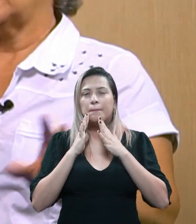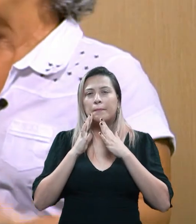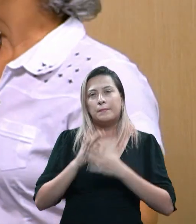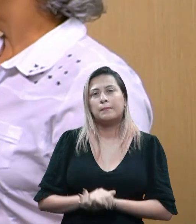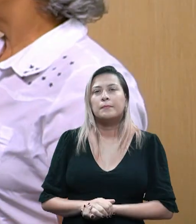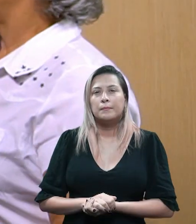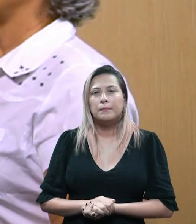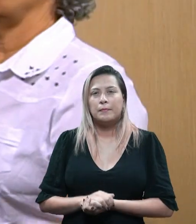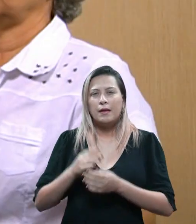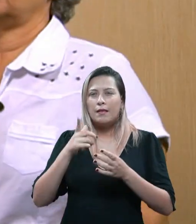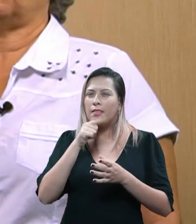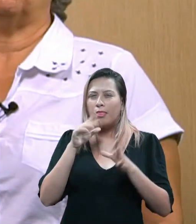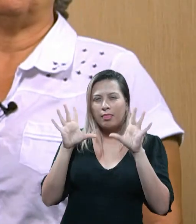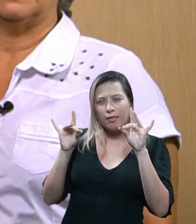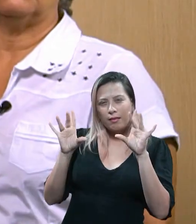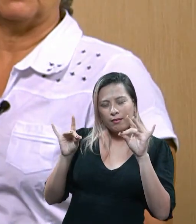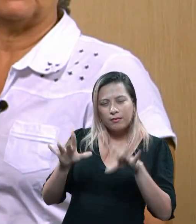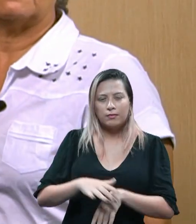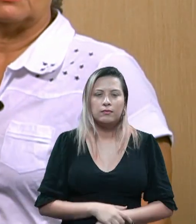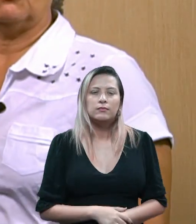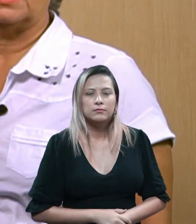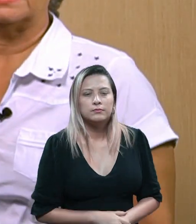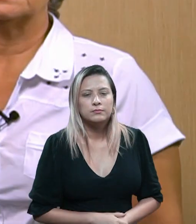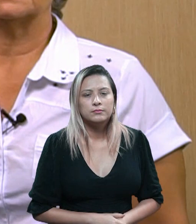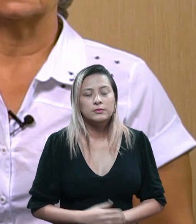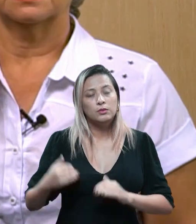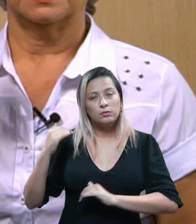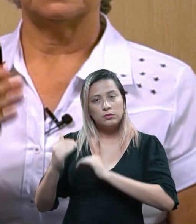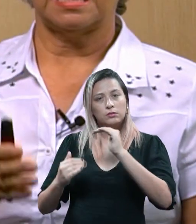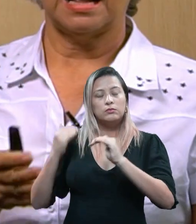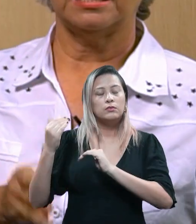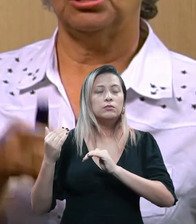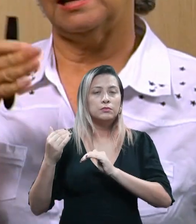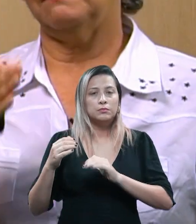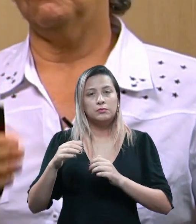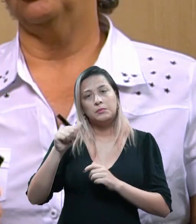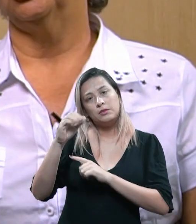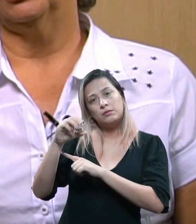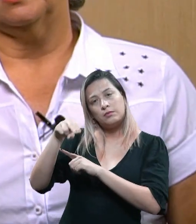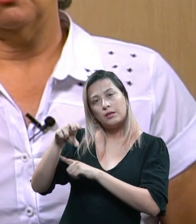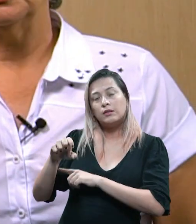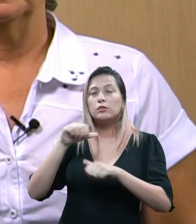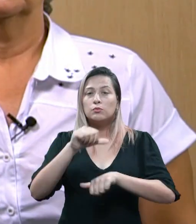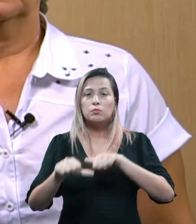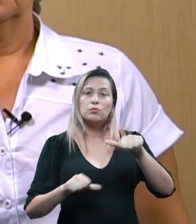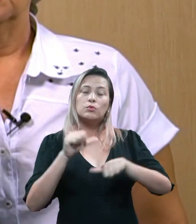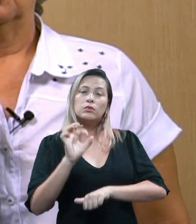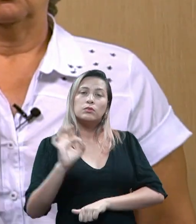Então, esse desenvolvimento vai fazer com que essa acne ela mude de